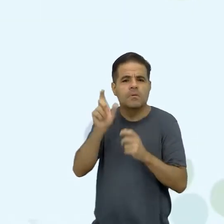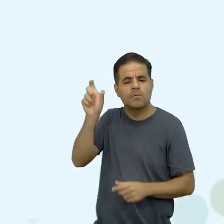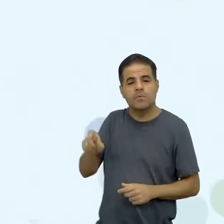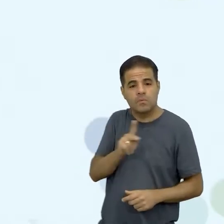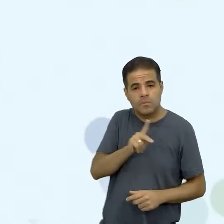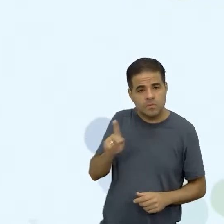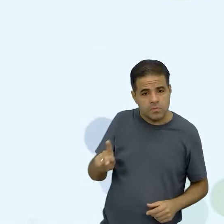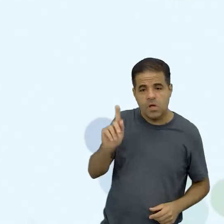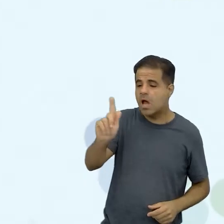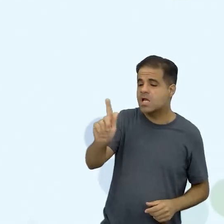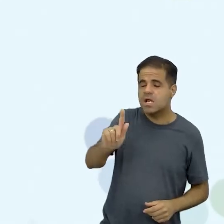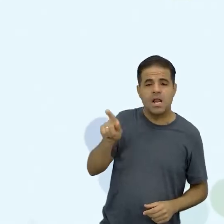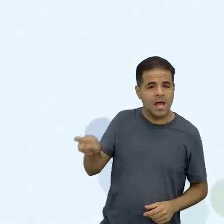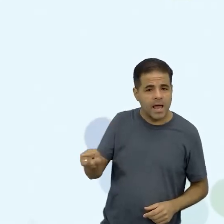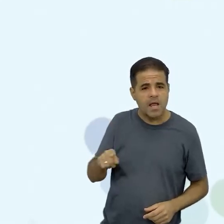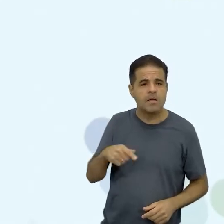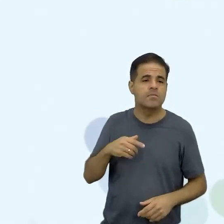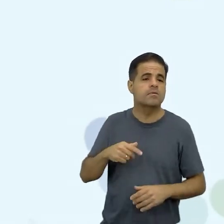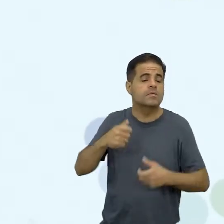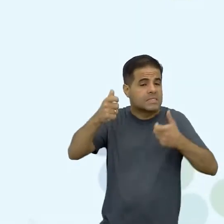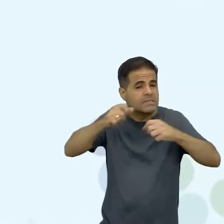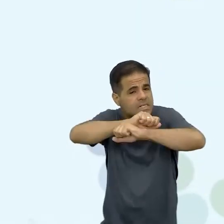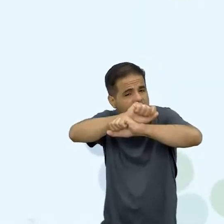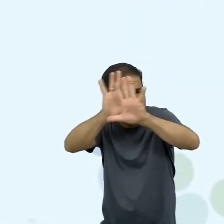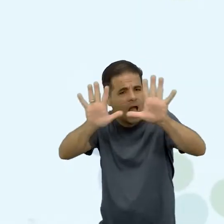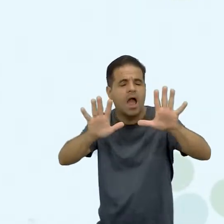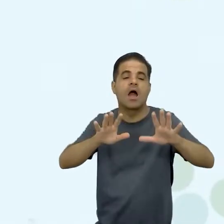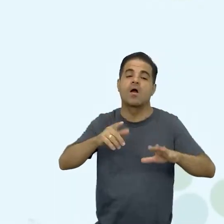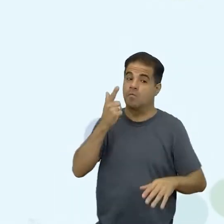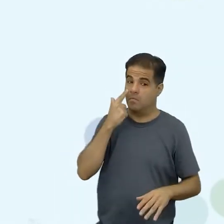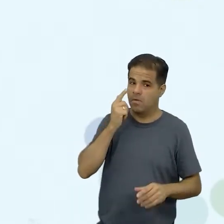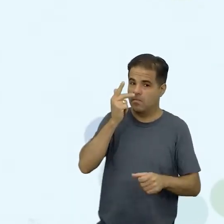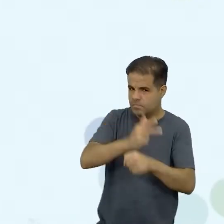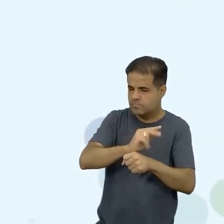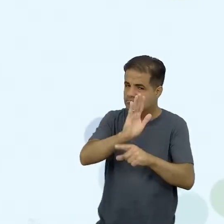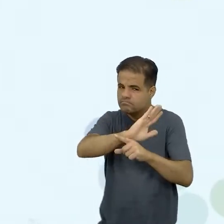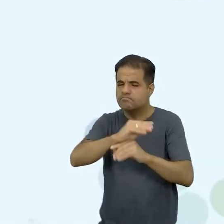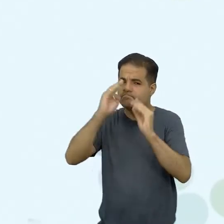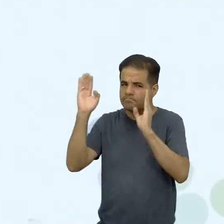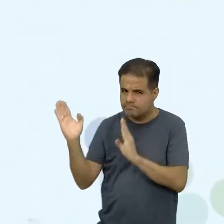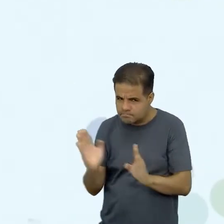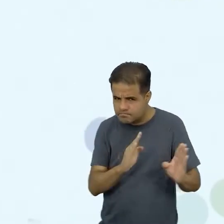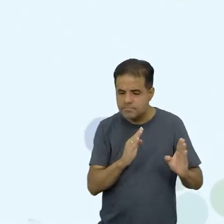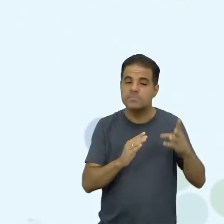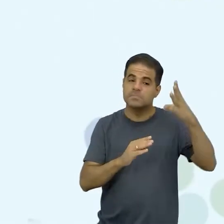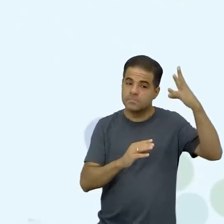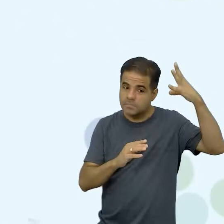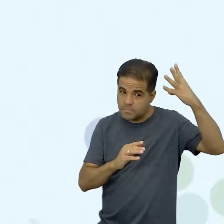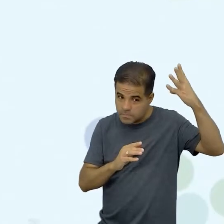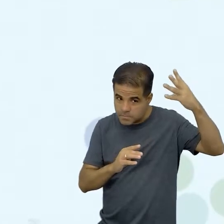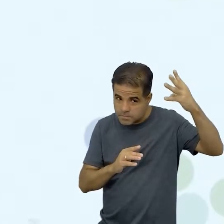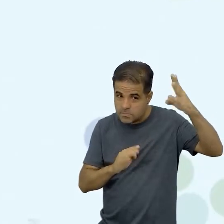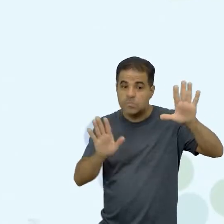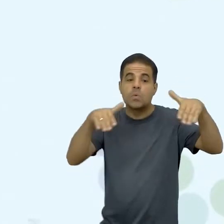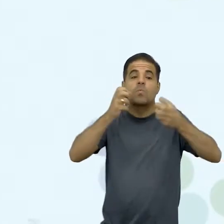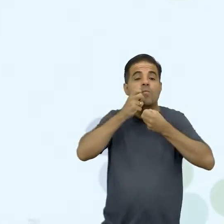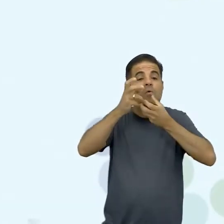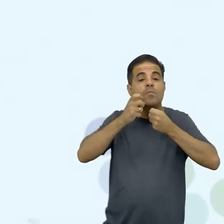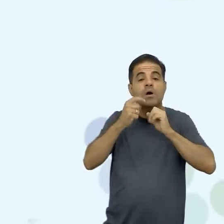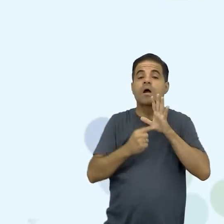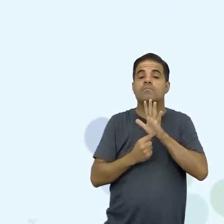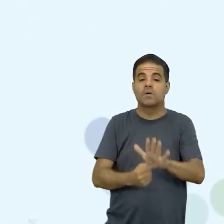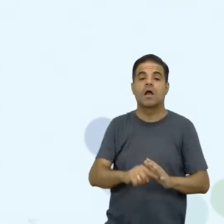Guilherme Wisnik? Seja o mais específico possível. A gente vai assistir ao vídeo, tá? E depois a 4. Quais